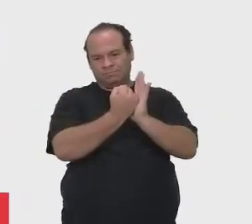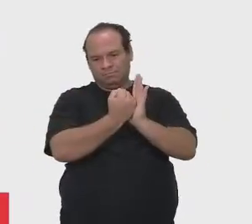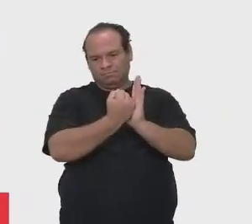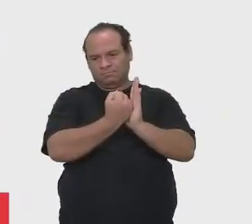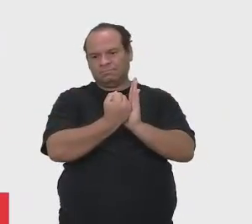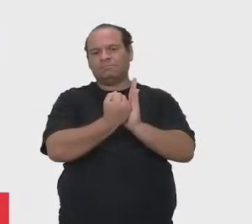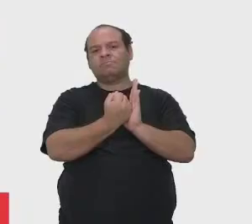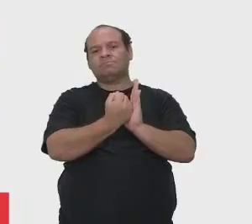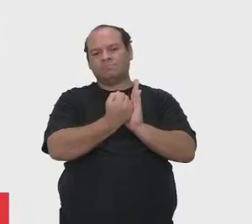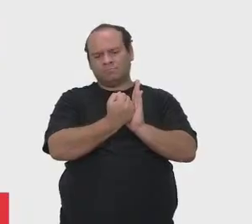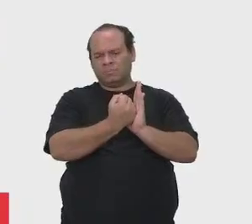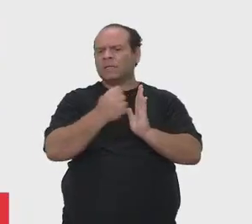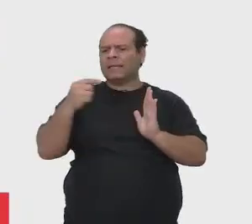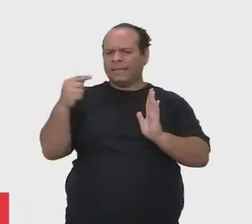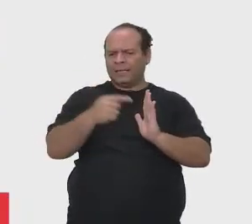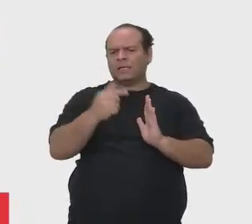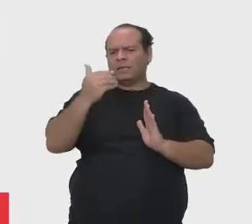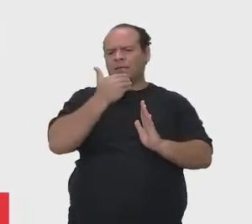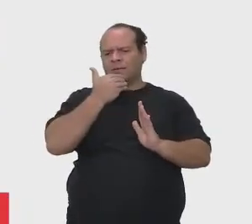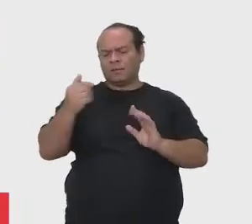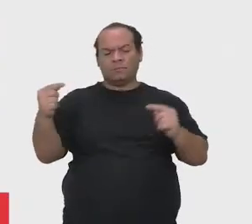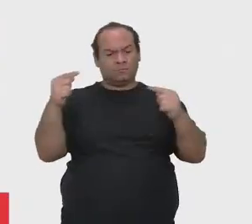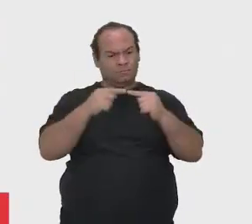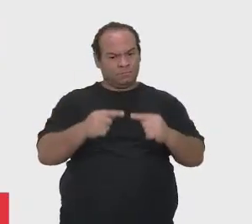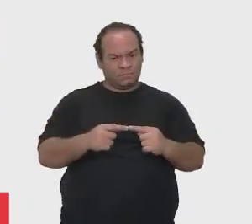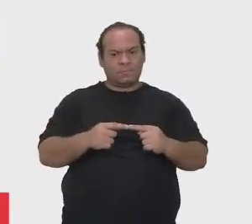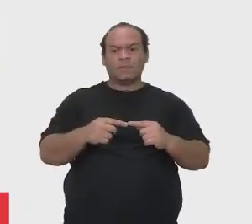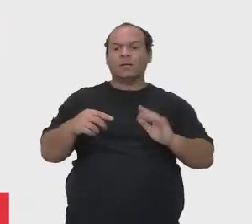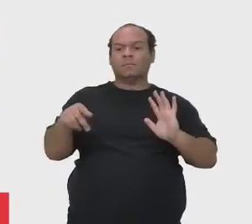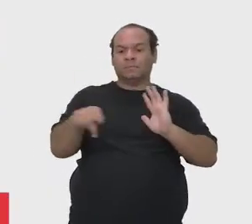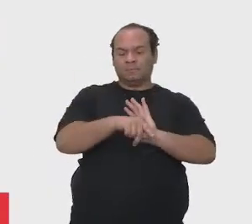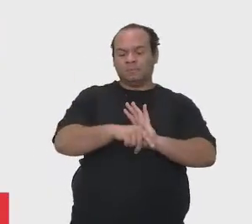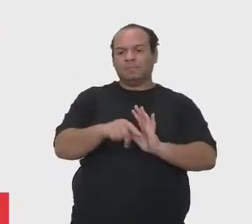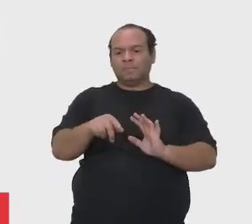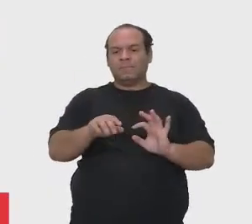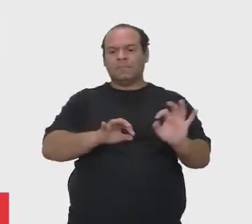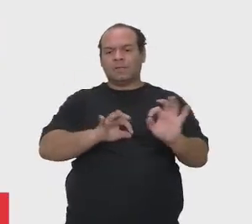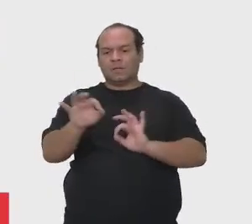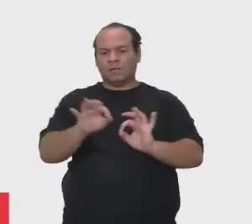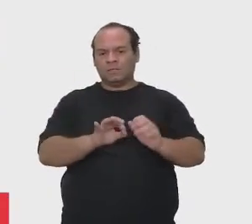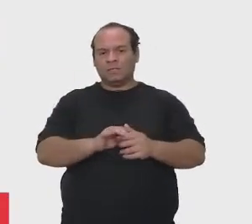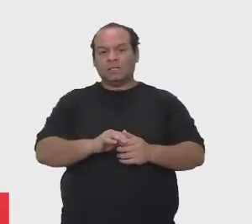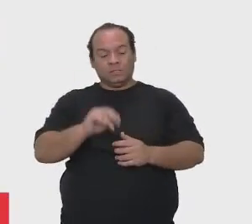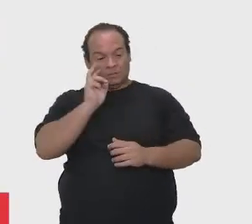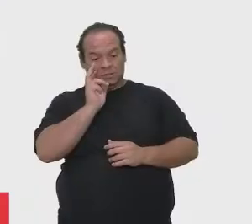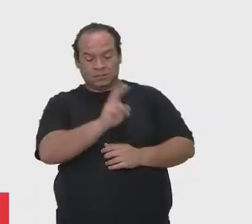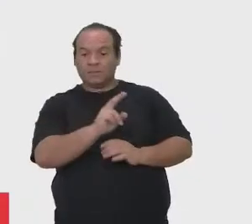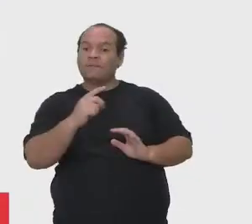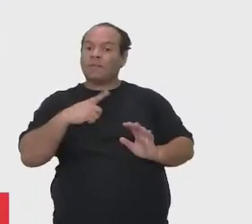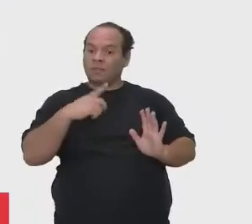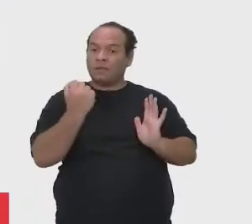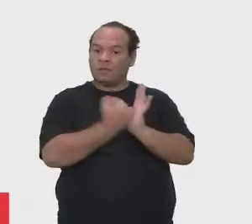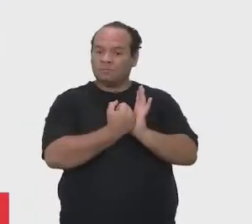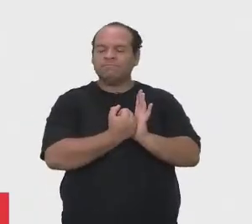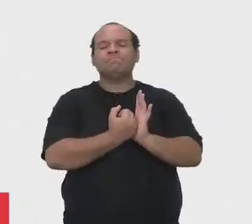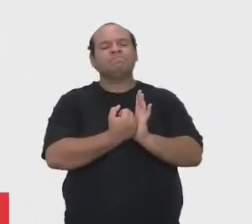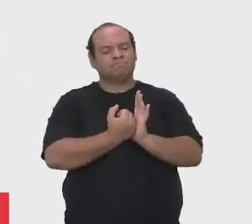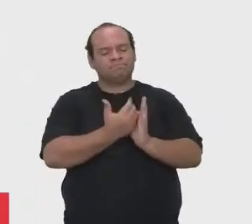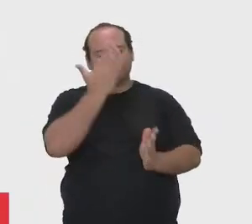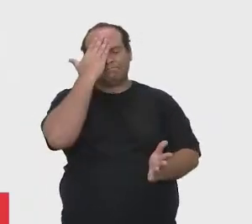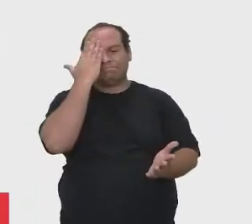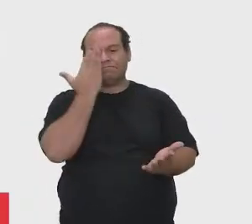o mais eficiente do mercado na categoria dele. Então, sempre que tiver o selo, você sabe que